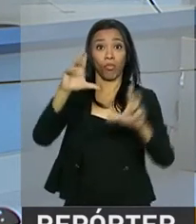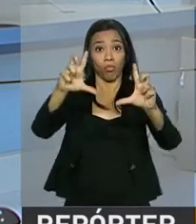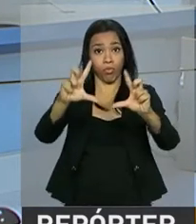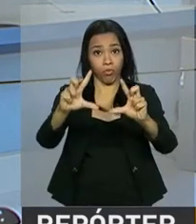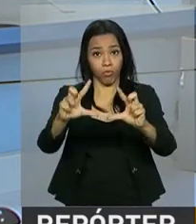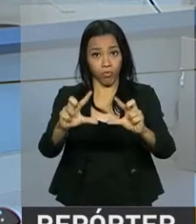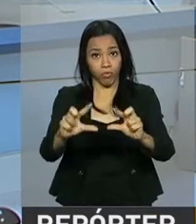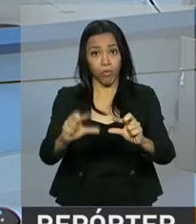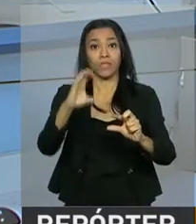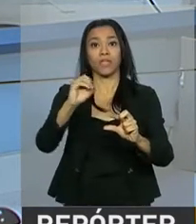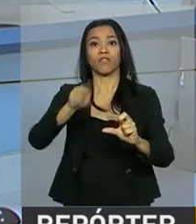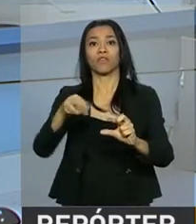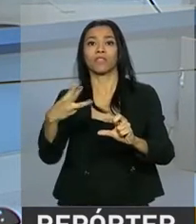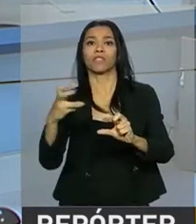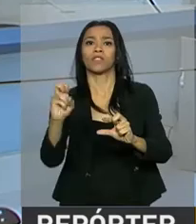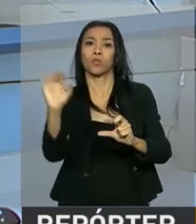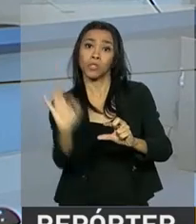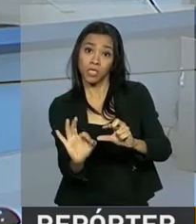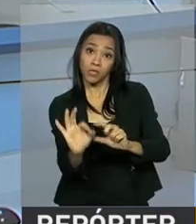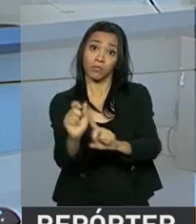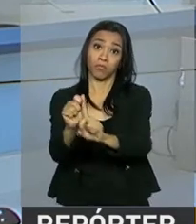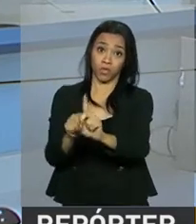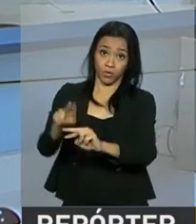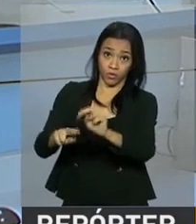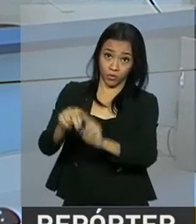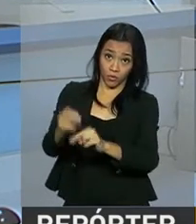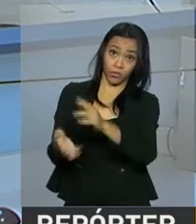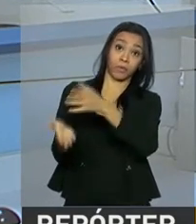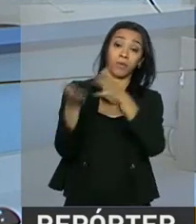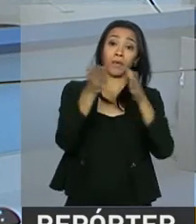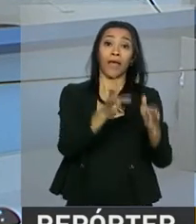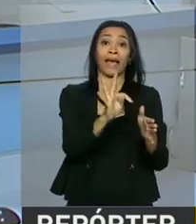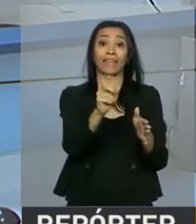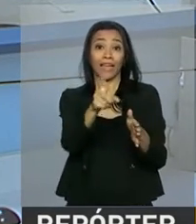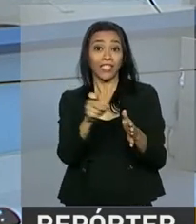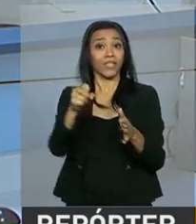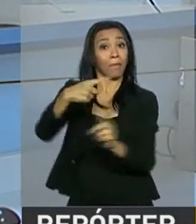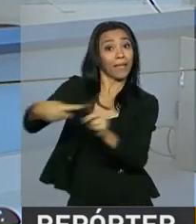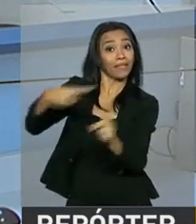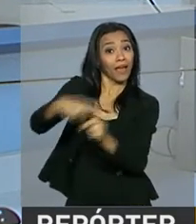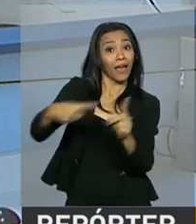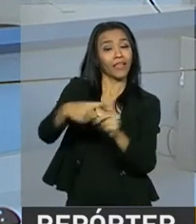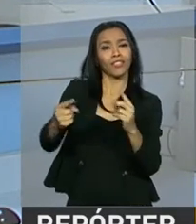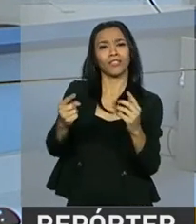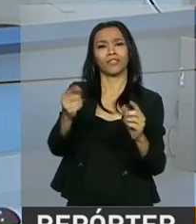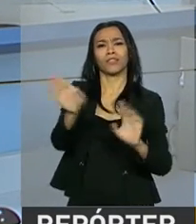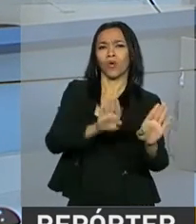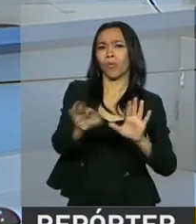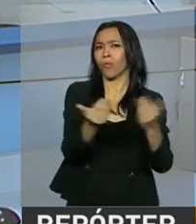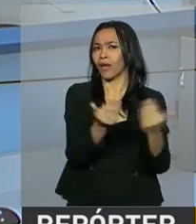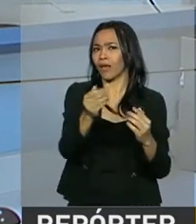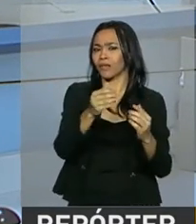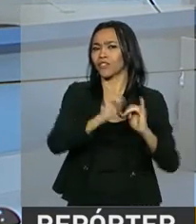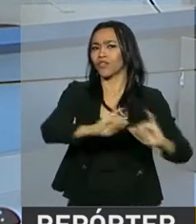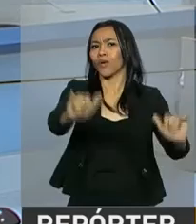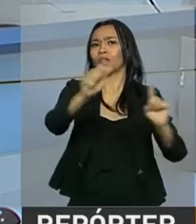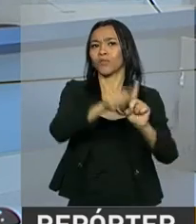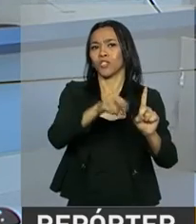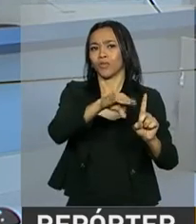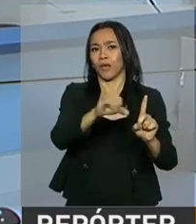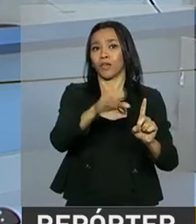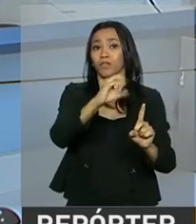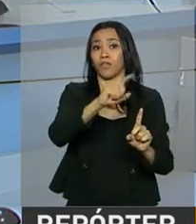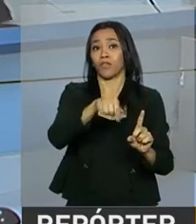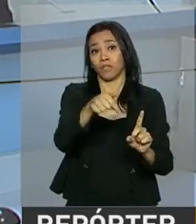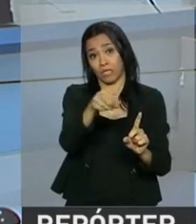atingiu 0,35 por cento no mês de junho a taxa é menos da metade da registrada em maio que foi de 0,78